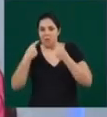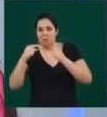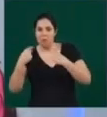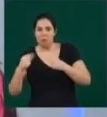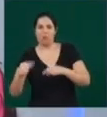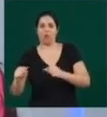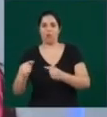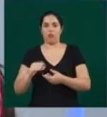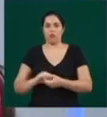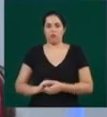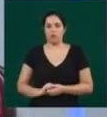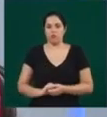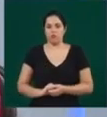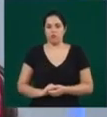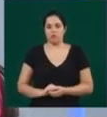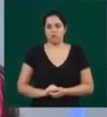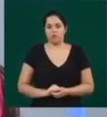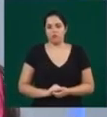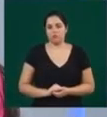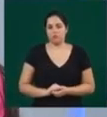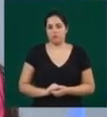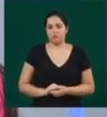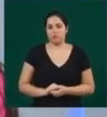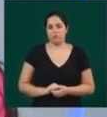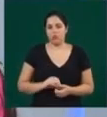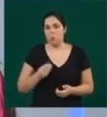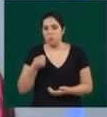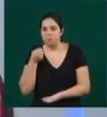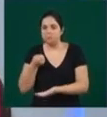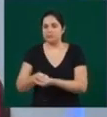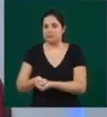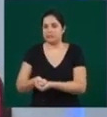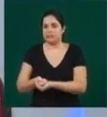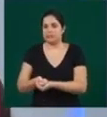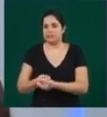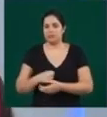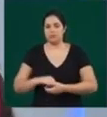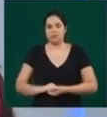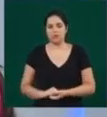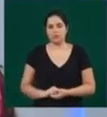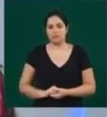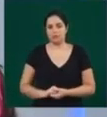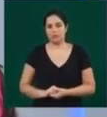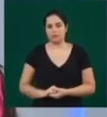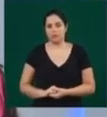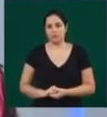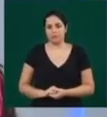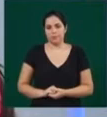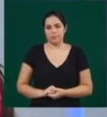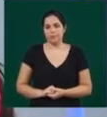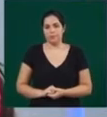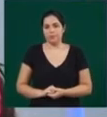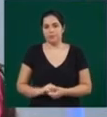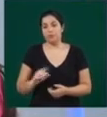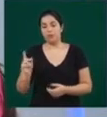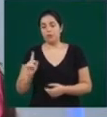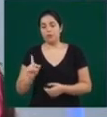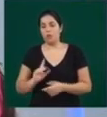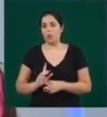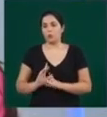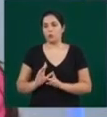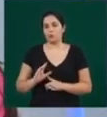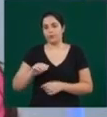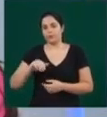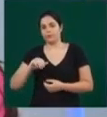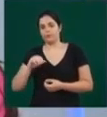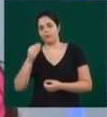situação de algum xingamento ou de alguma exigência muito excessiva. Né? Não configura o assédio,